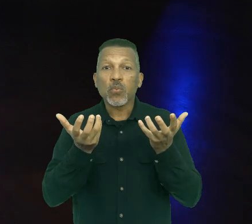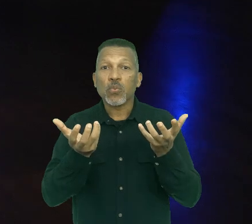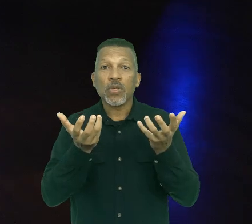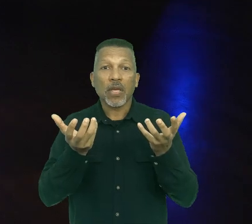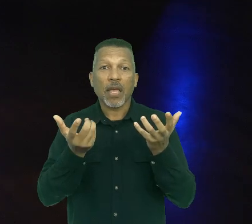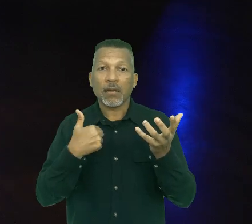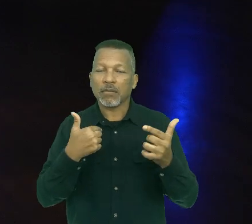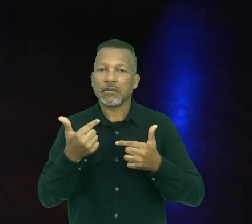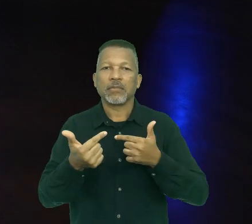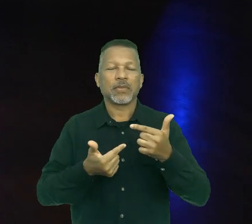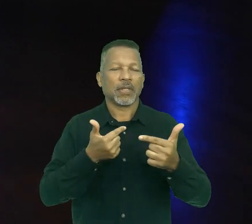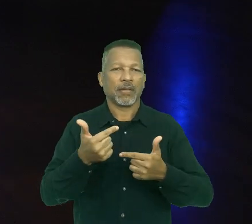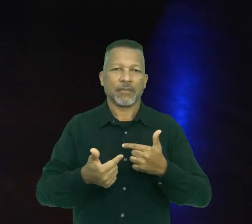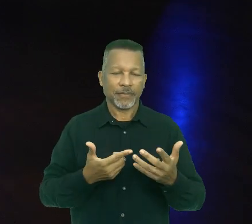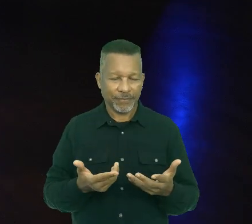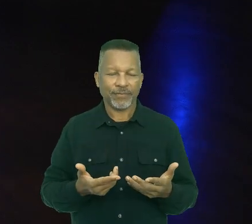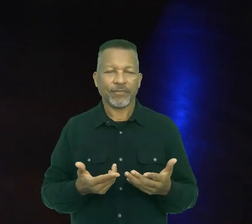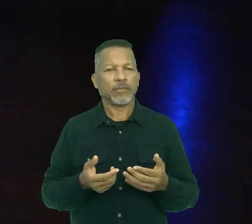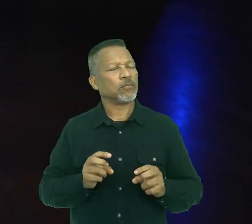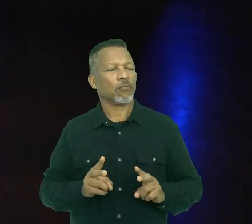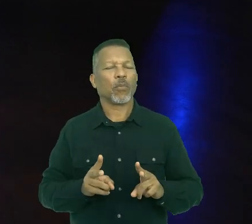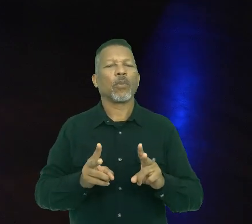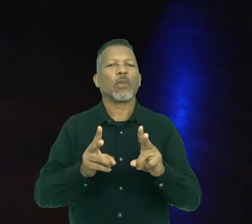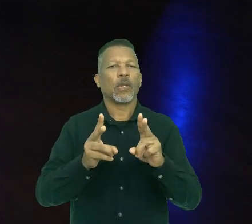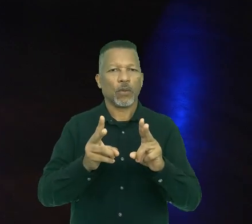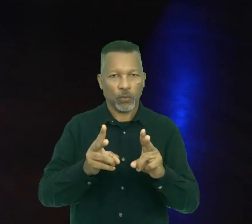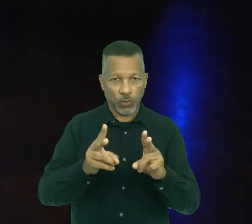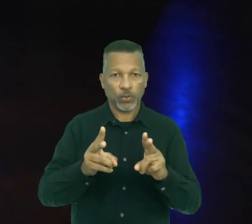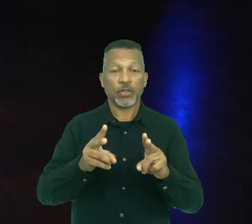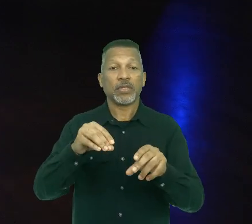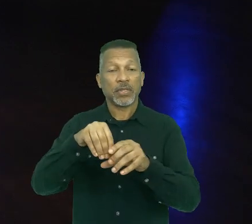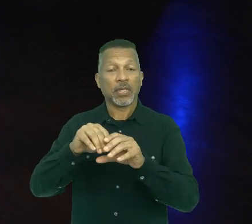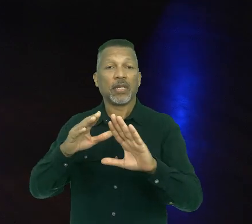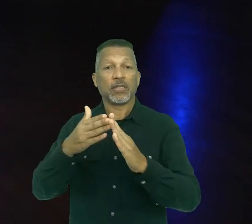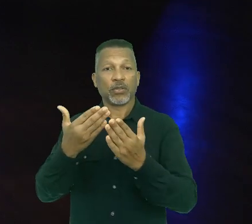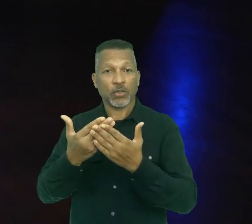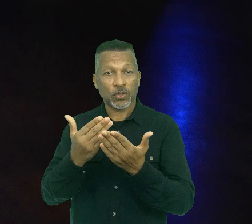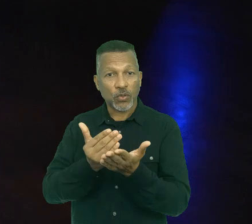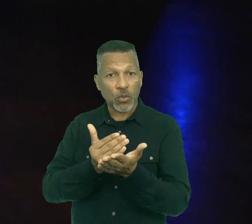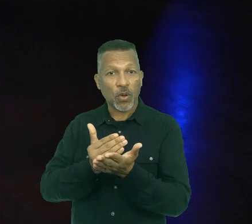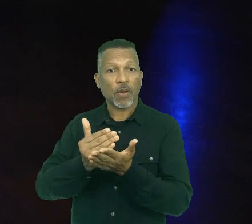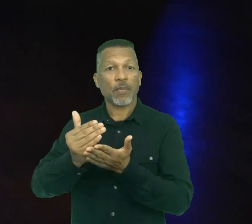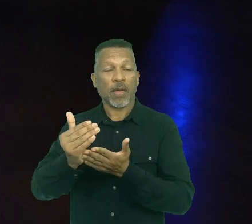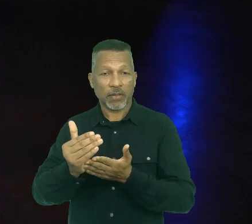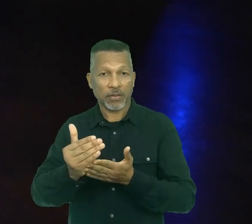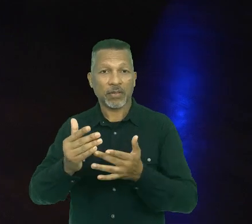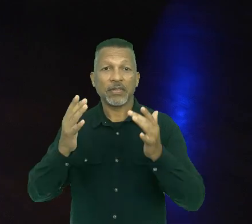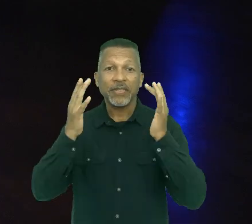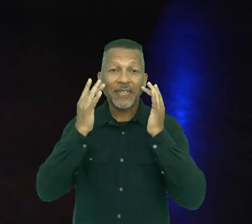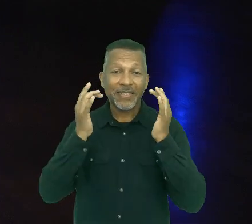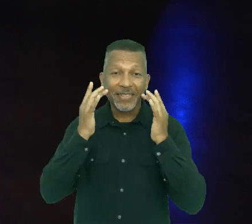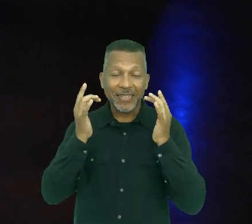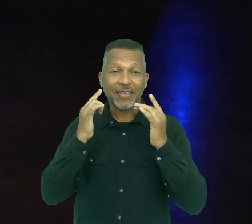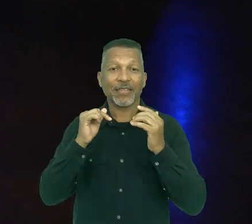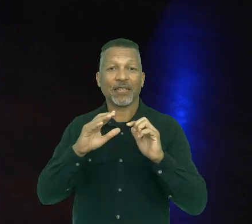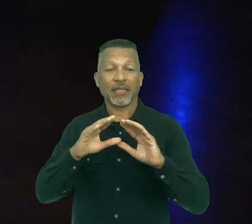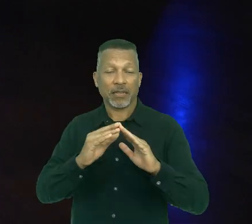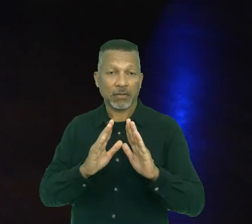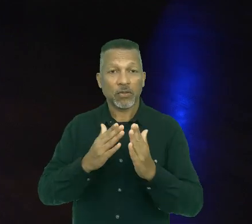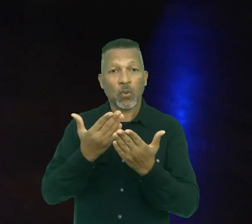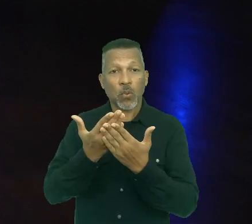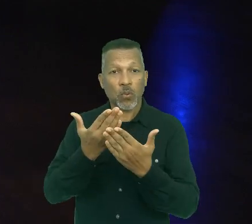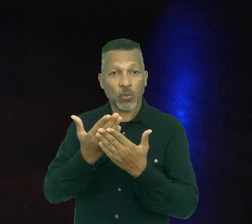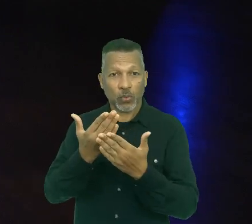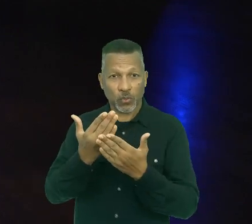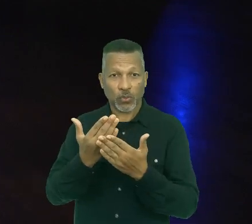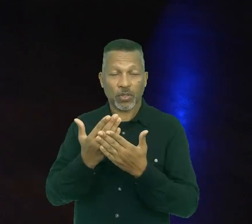meu ofício. E aí continuei na escolinha de iniciação teatral, que era chamada assim, escolinha muito...